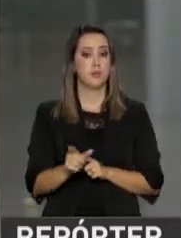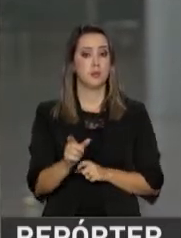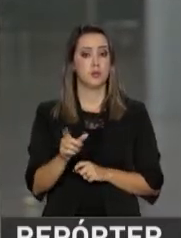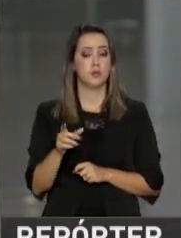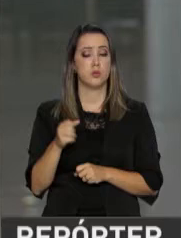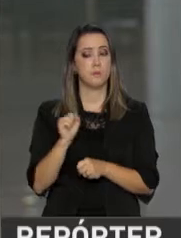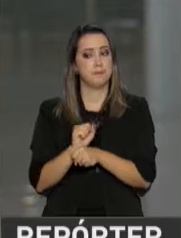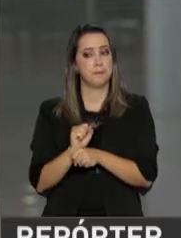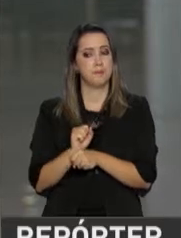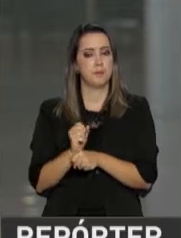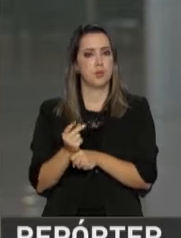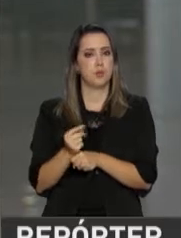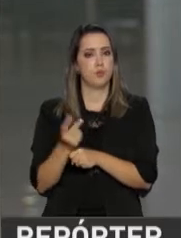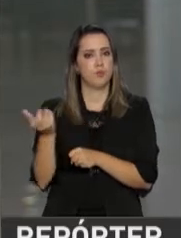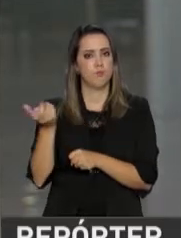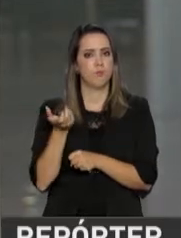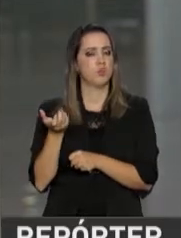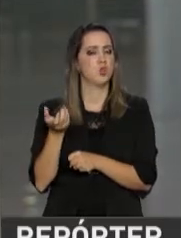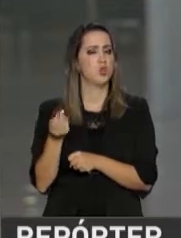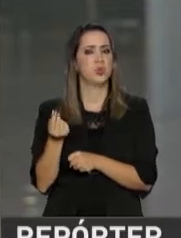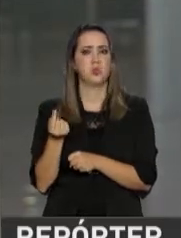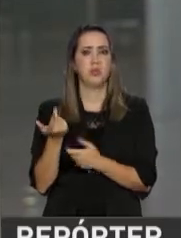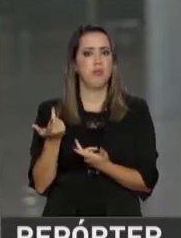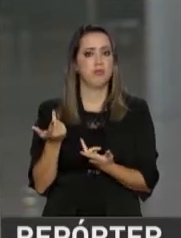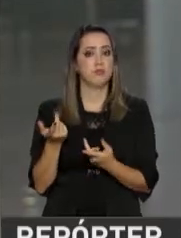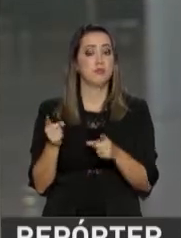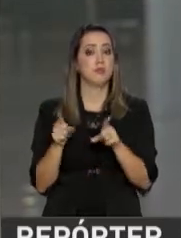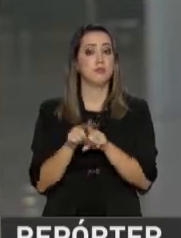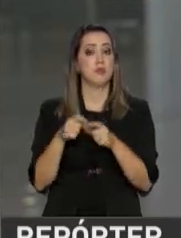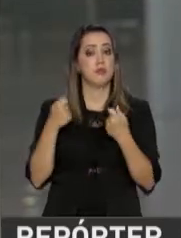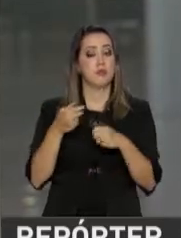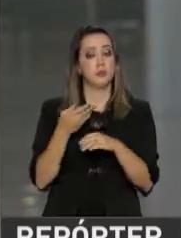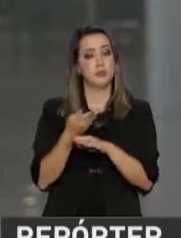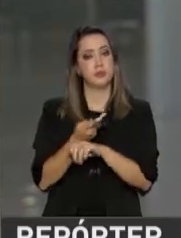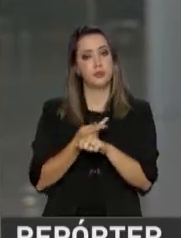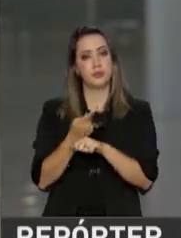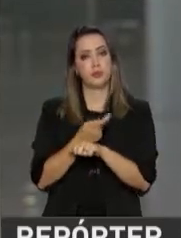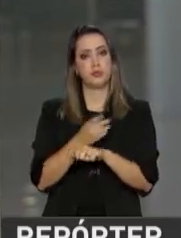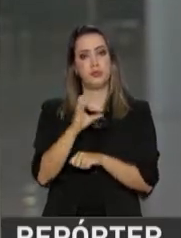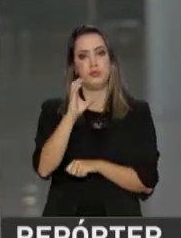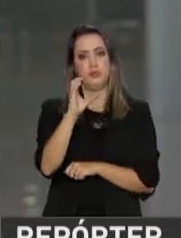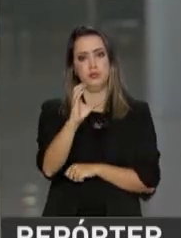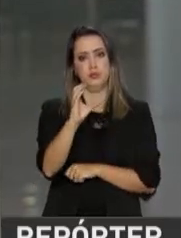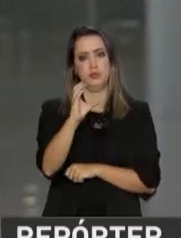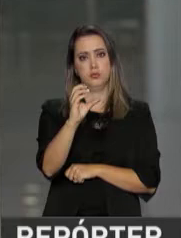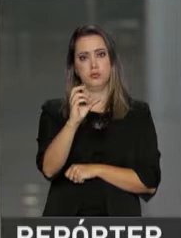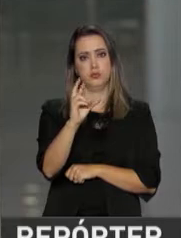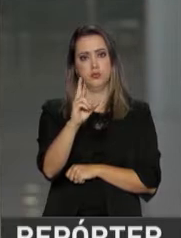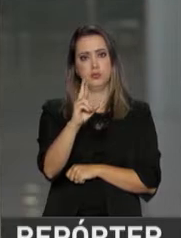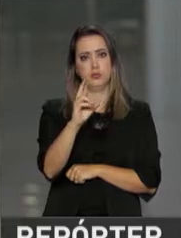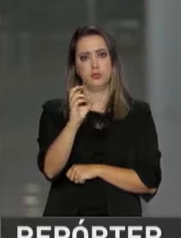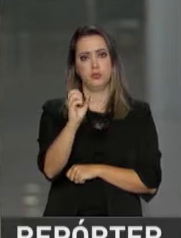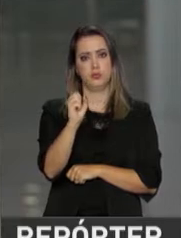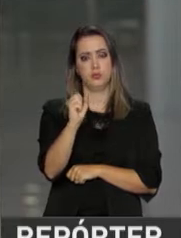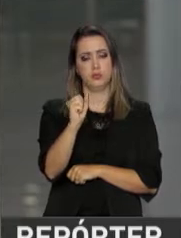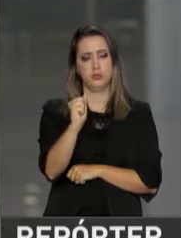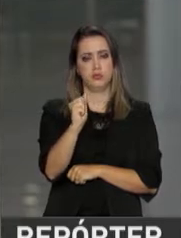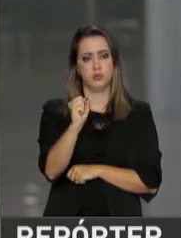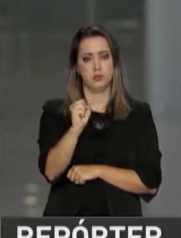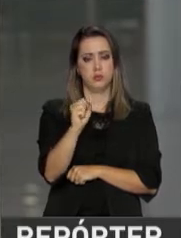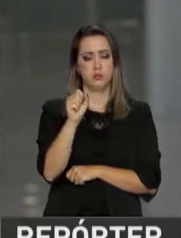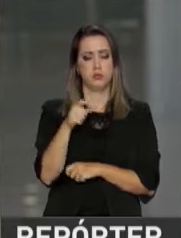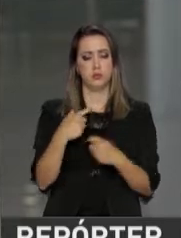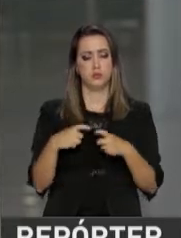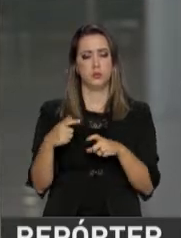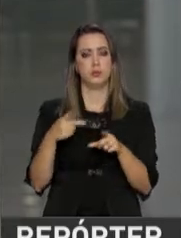dele foi suspenso por alguma inconsistência líder imediatamente procurar o cras da prefeitura municipal para atualizar as informações